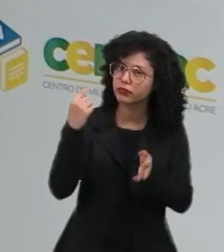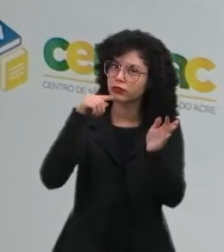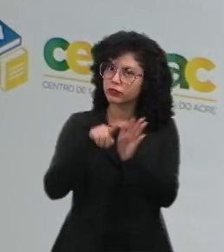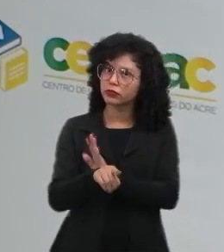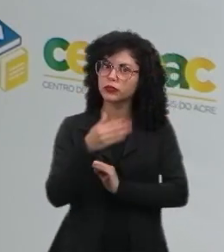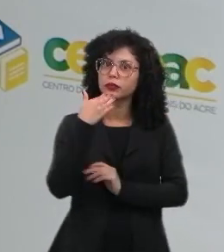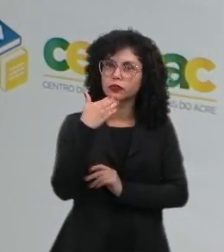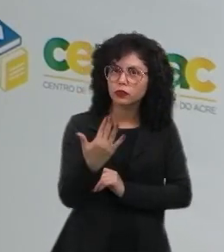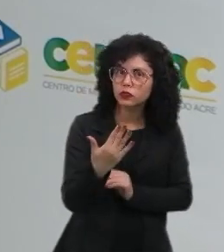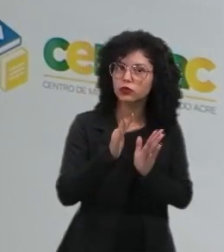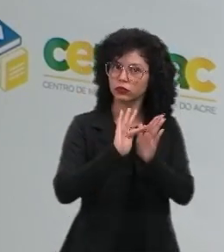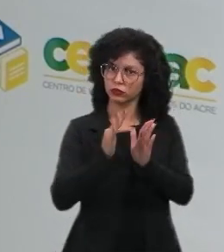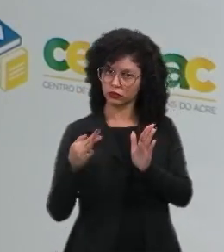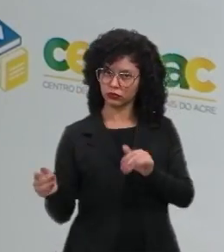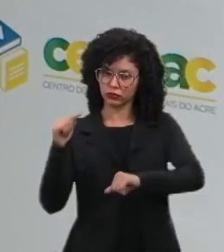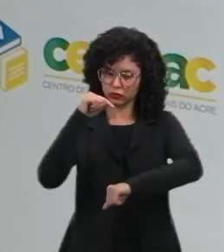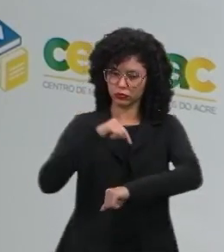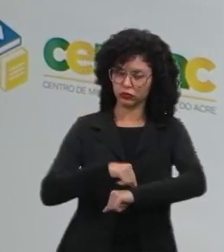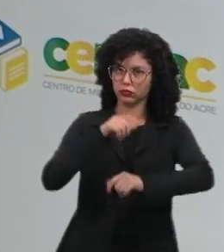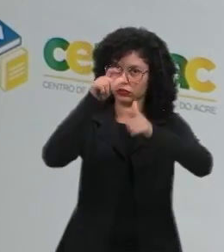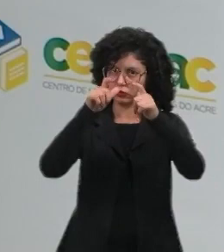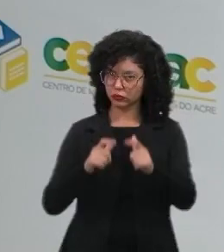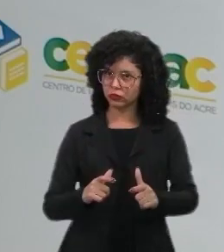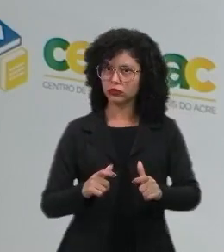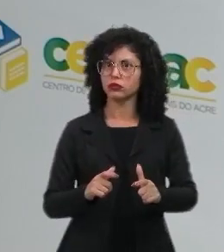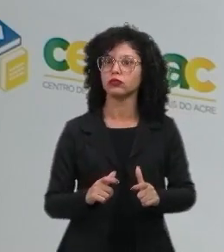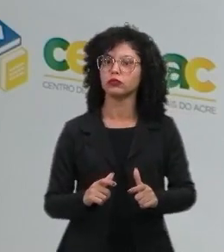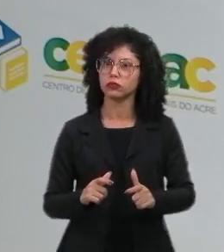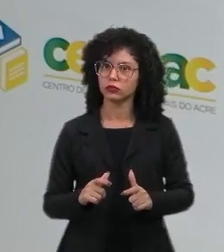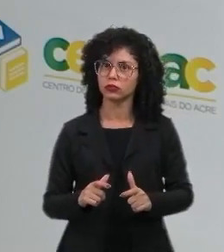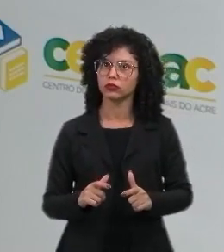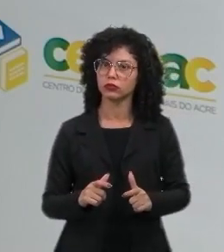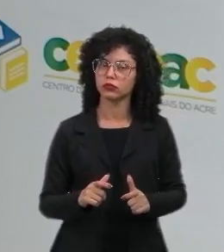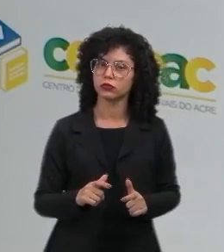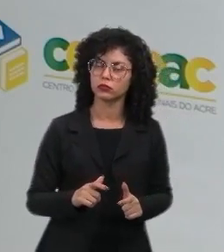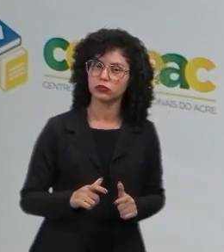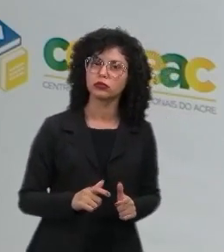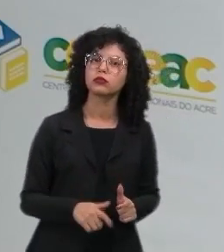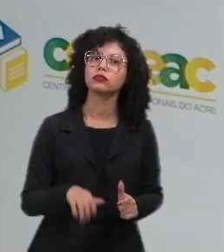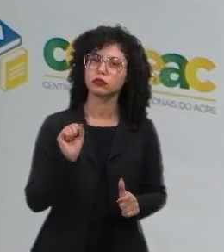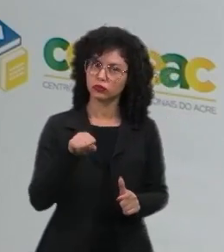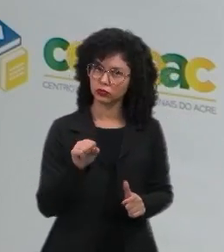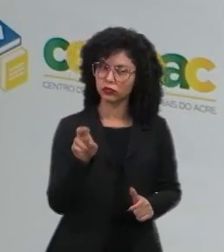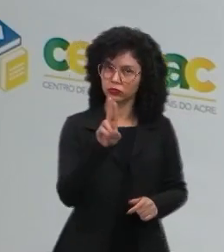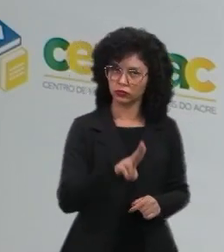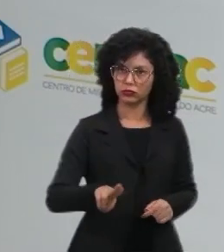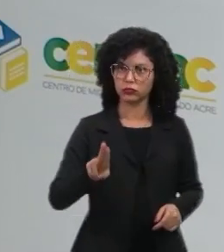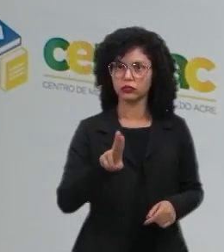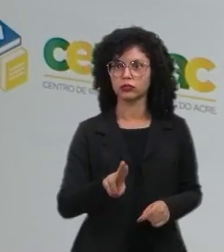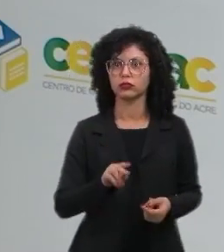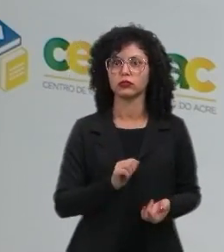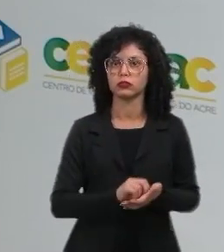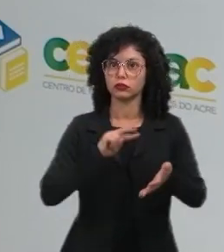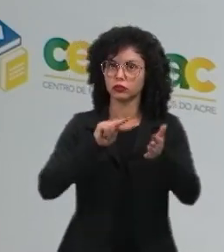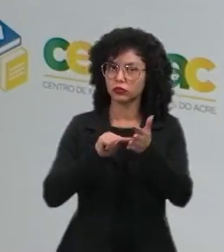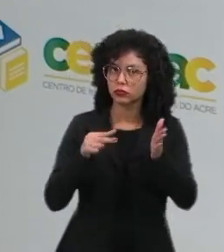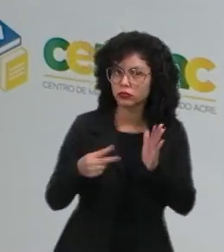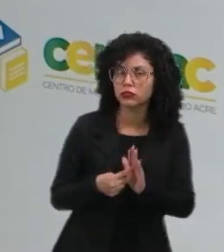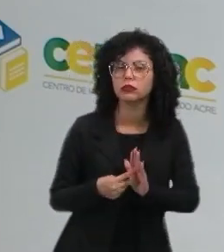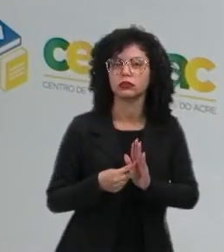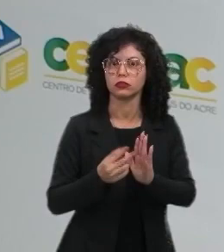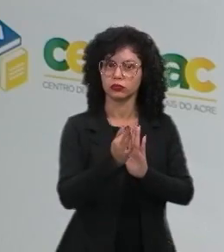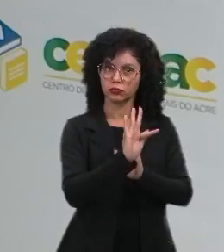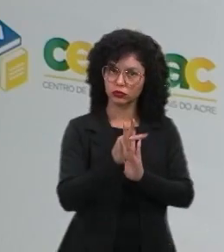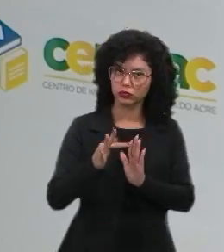estiver pedindo a função horária do espaço, com relação ao espaço, a gente vai utilizar isso. O que significa falar função horária